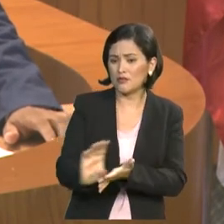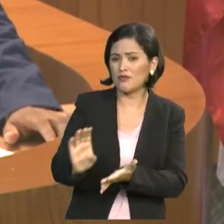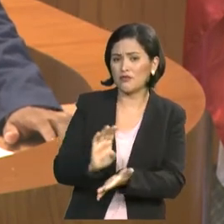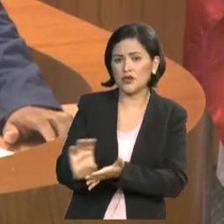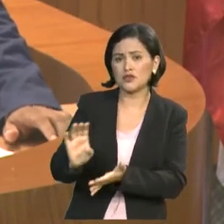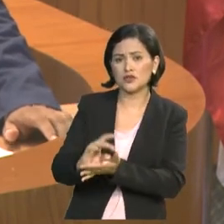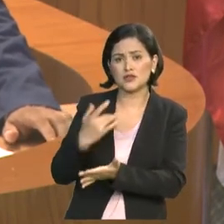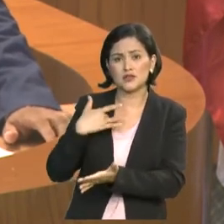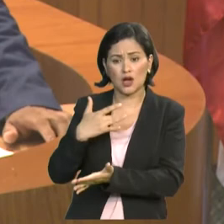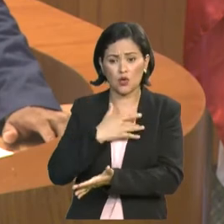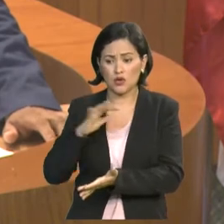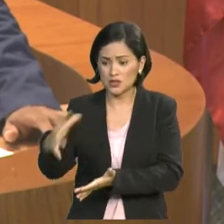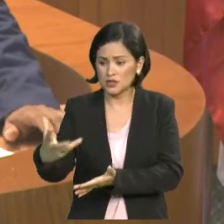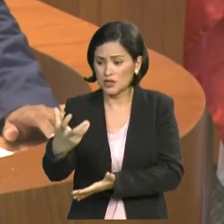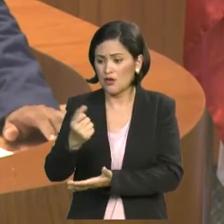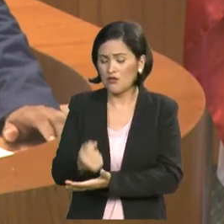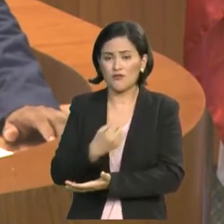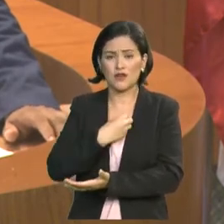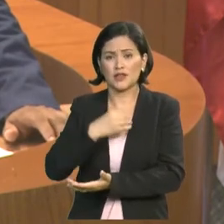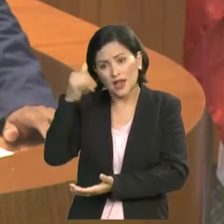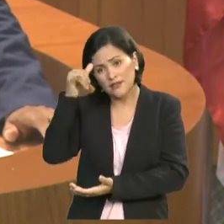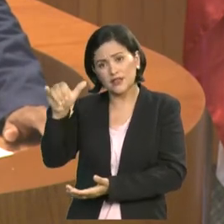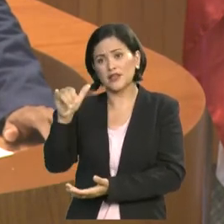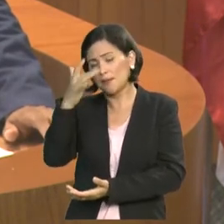E a nossa luta permanente de fiscalização.